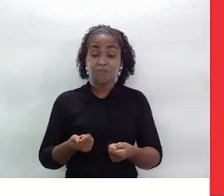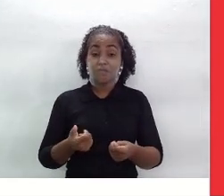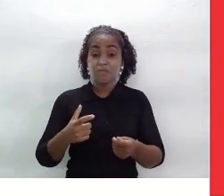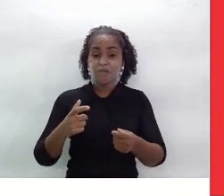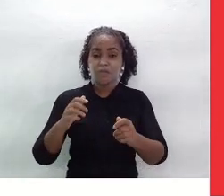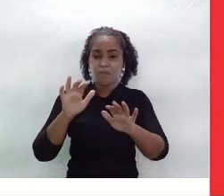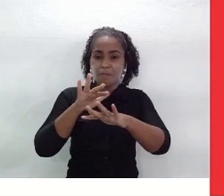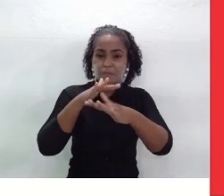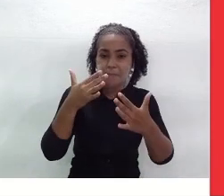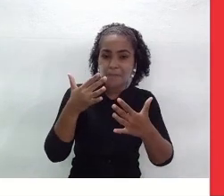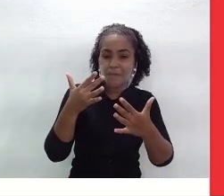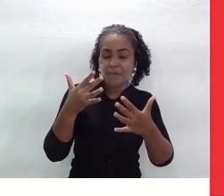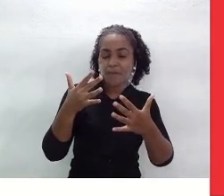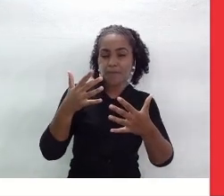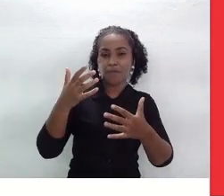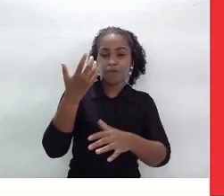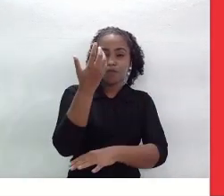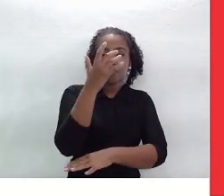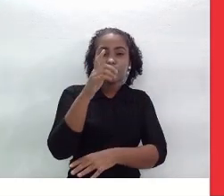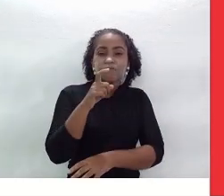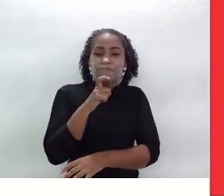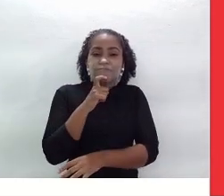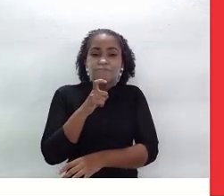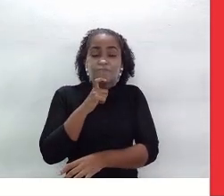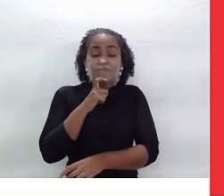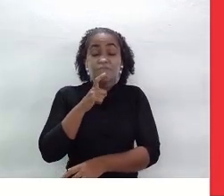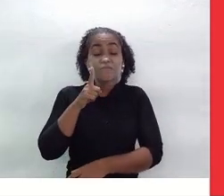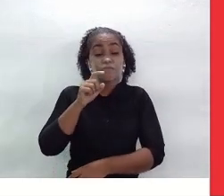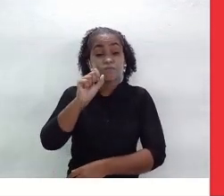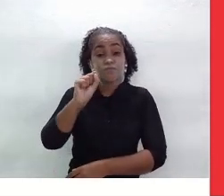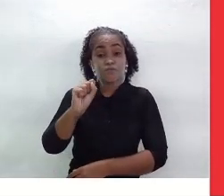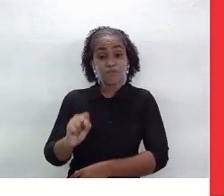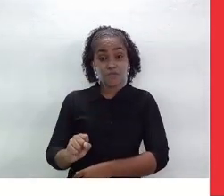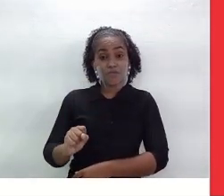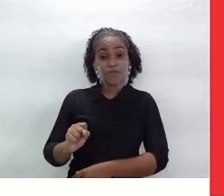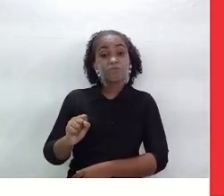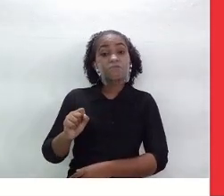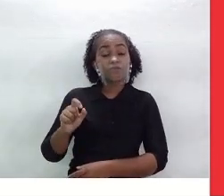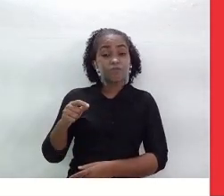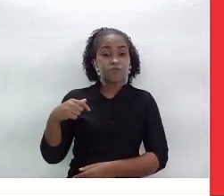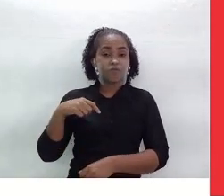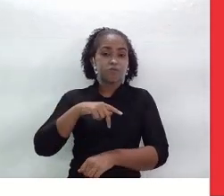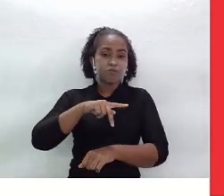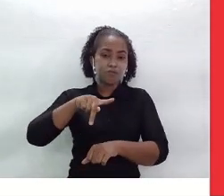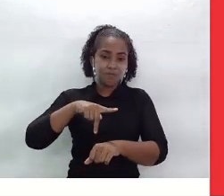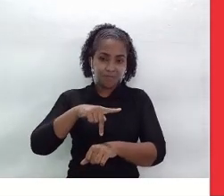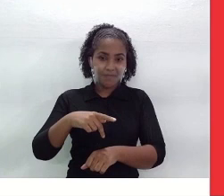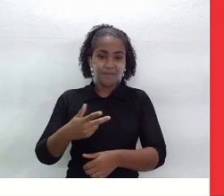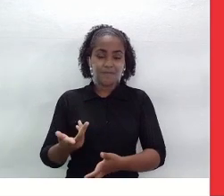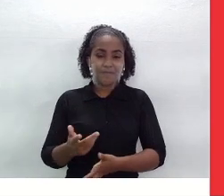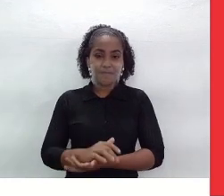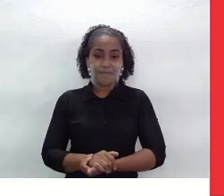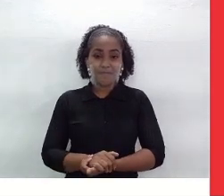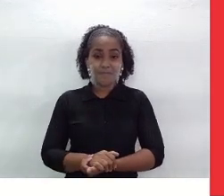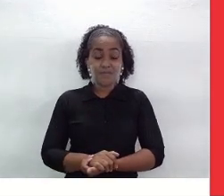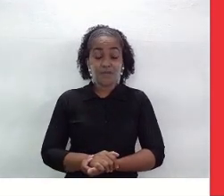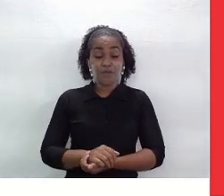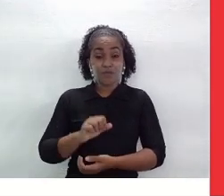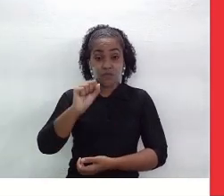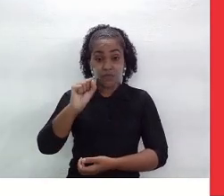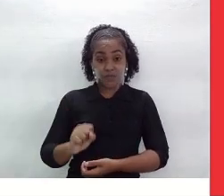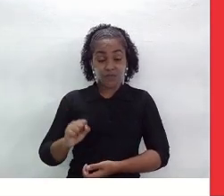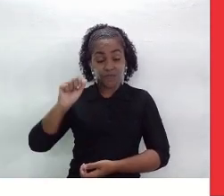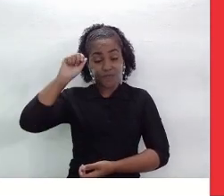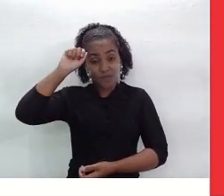de glaciação. Isso no sul e sudeste do nosso Brasil. O sul da África,